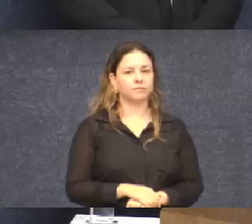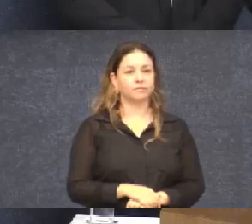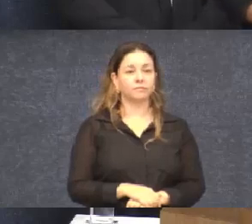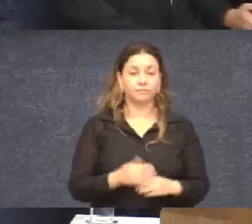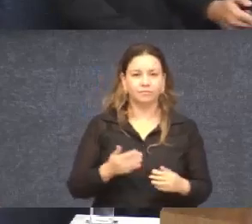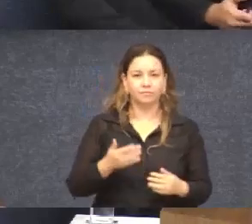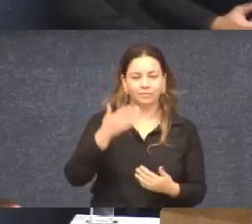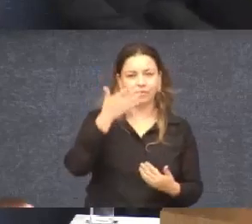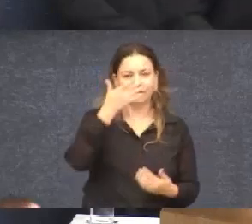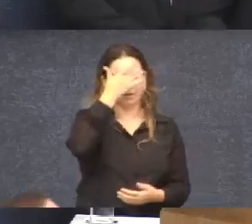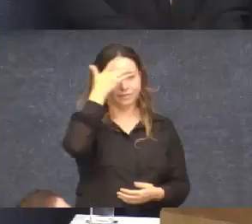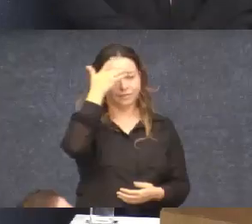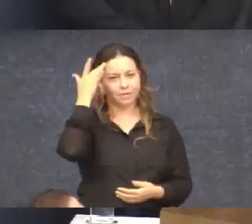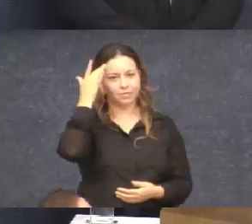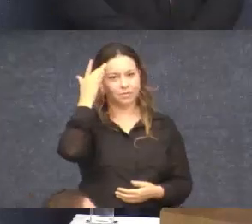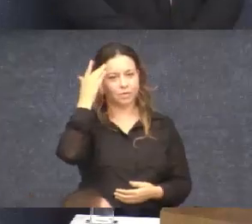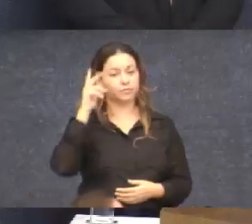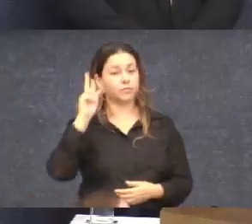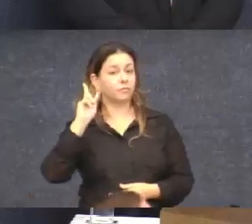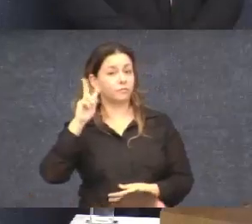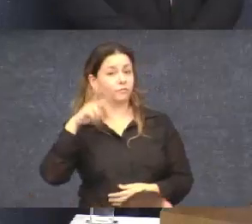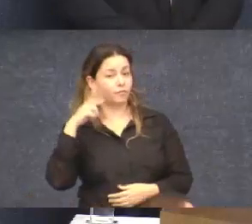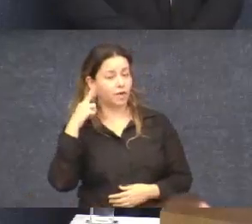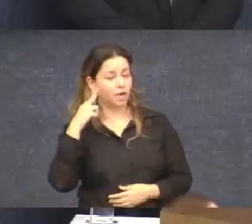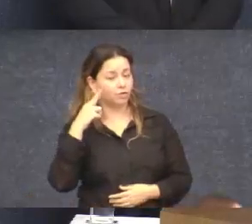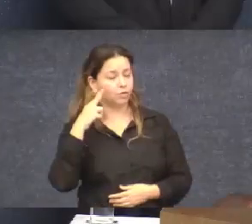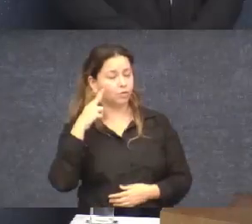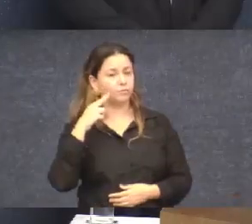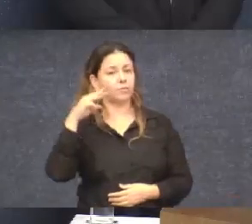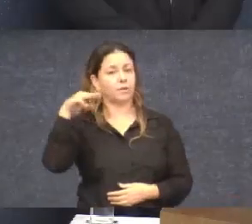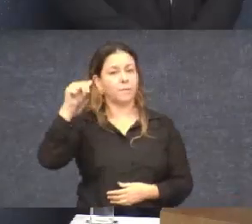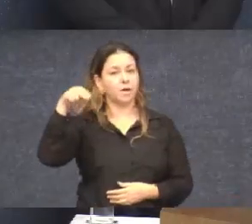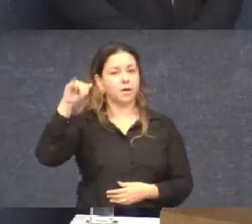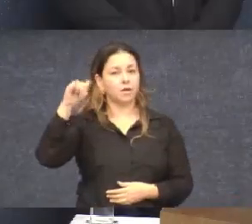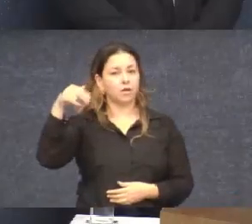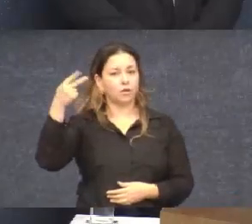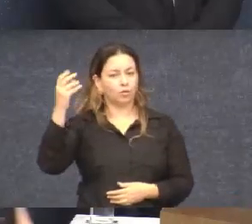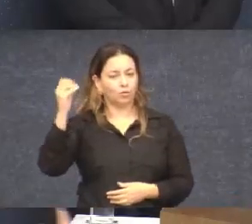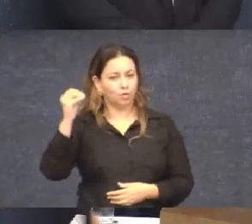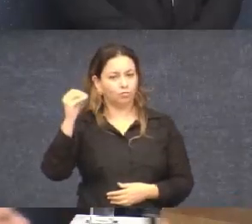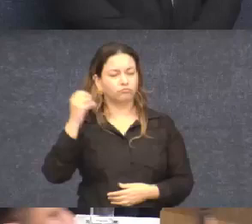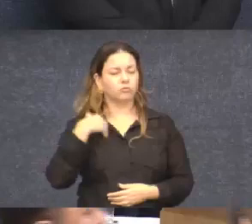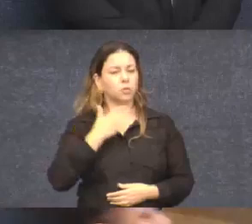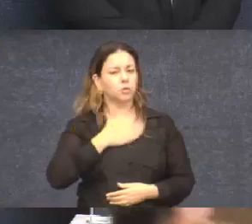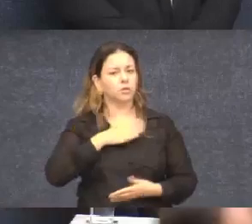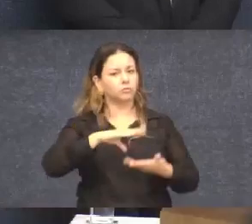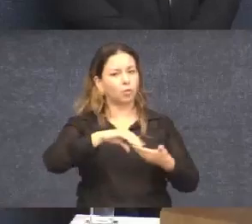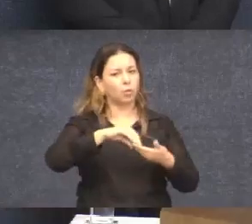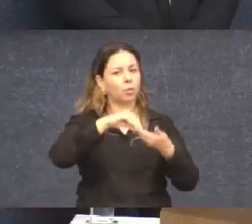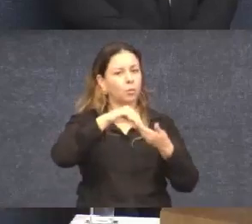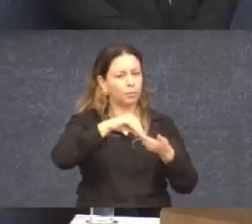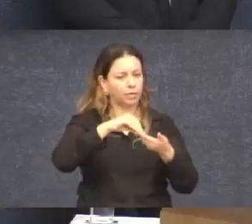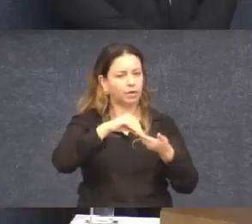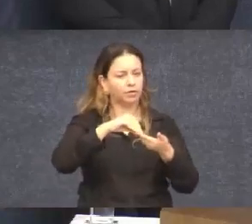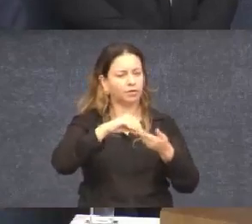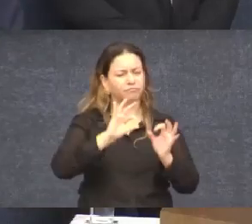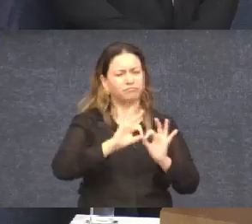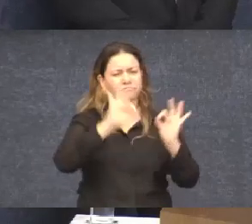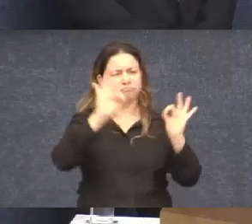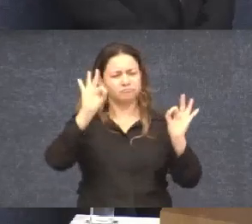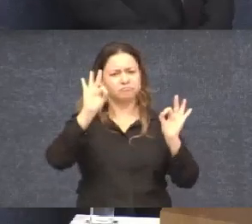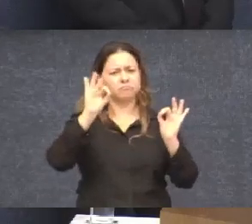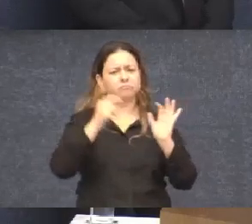Excelentíssimo senhor vereador, deputado Maninho Fevics, gostaria de cumprimentá-lo pela brilhante